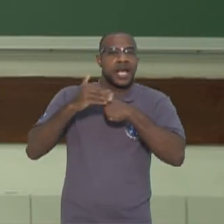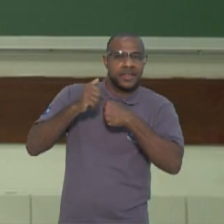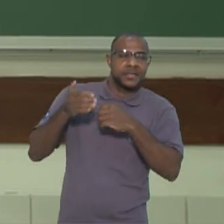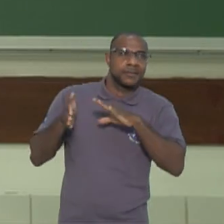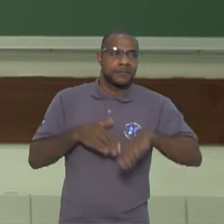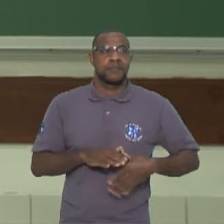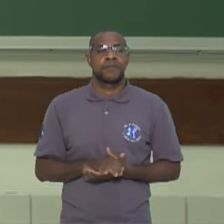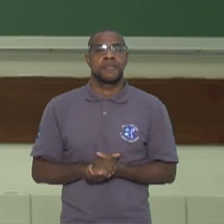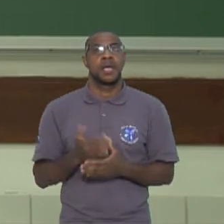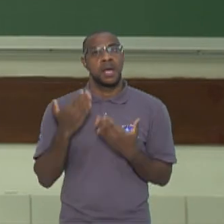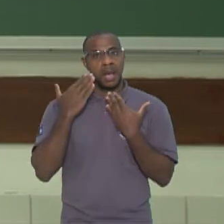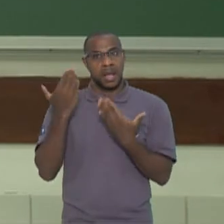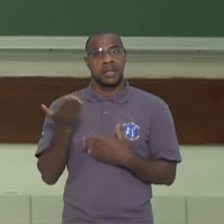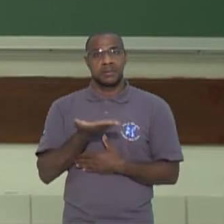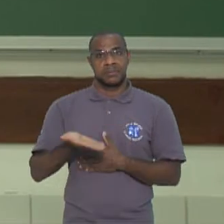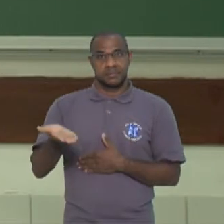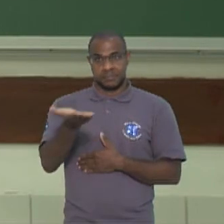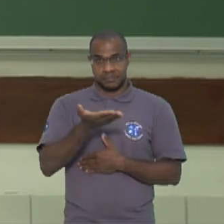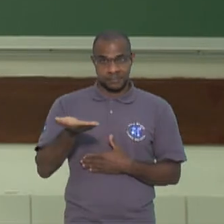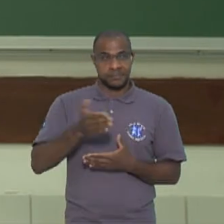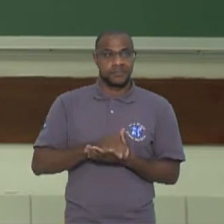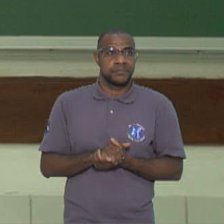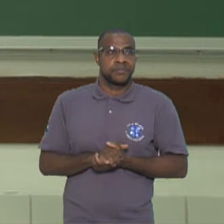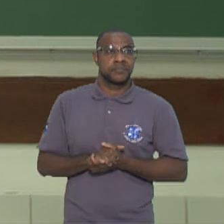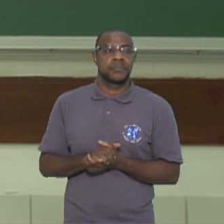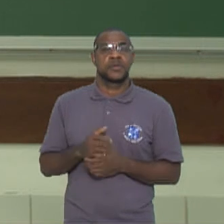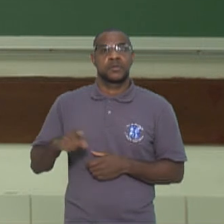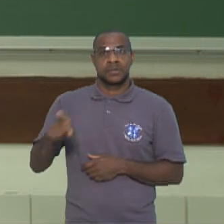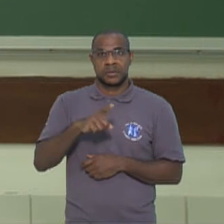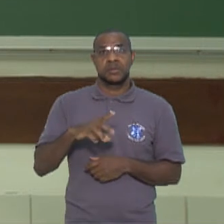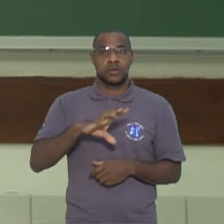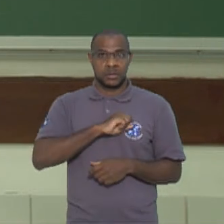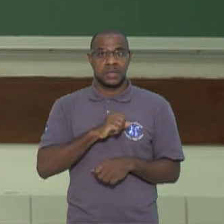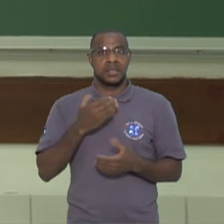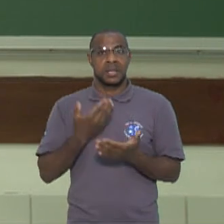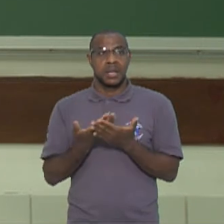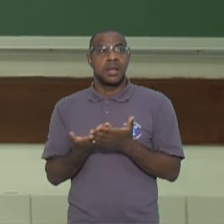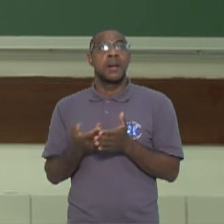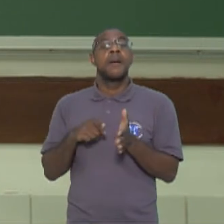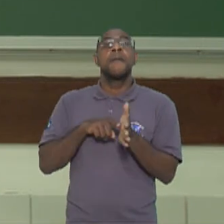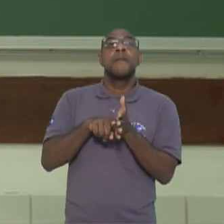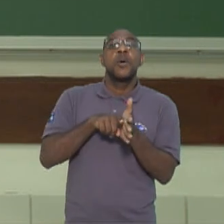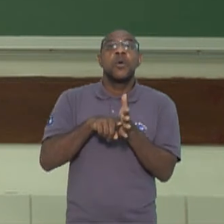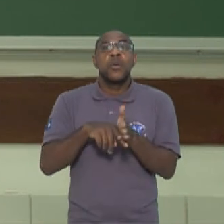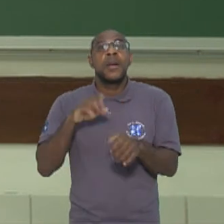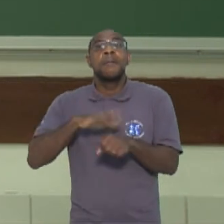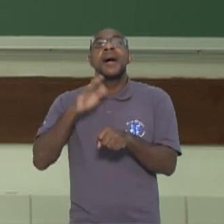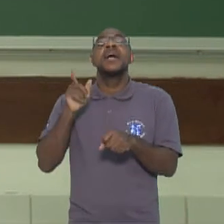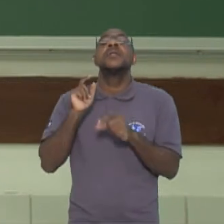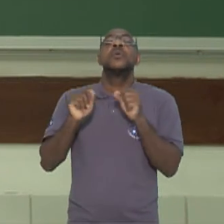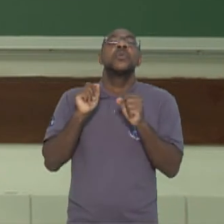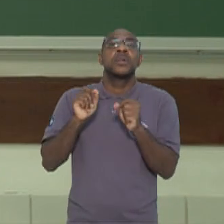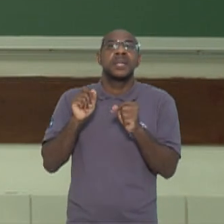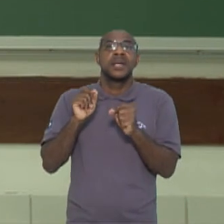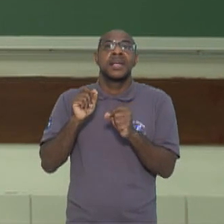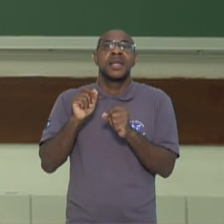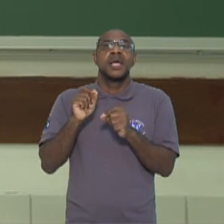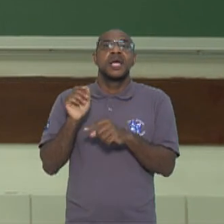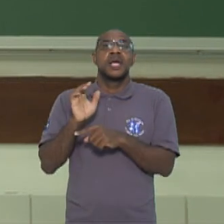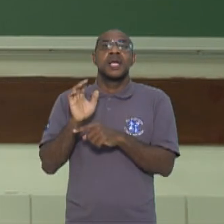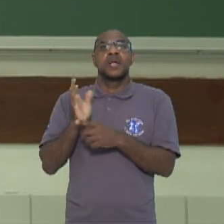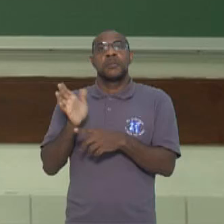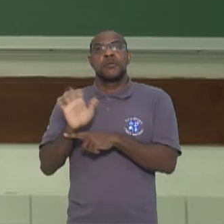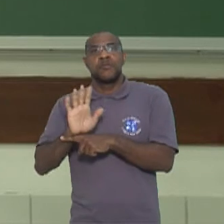Então, eu agradeço para quem viu até o final, espero que tenham curtido essa aula, que procure mais informações sobre os curtas-metragens e até a próxima!